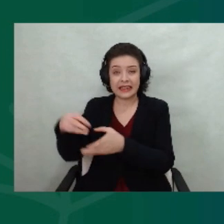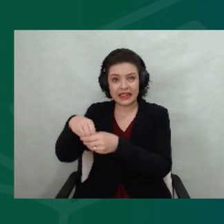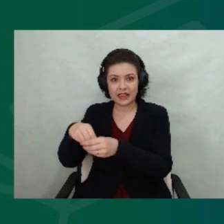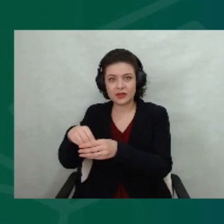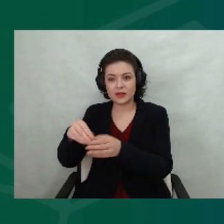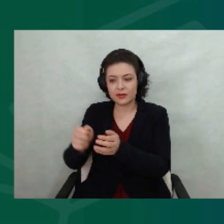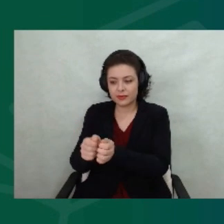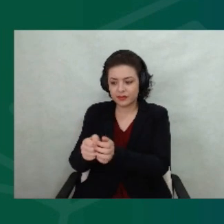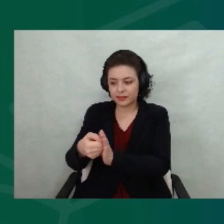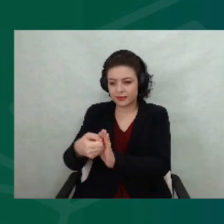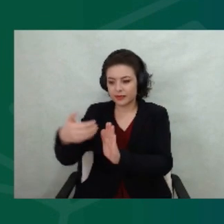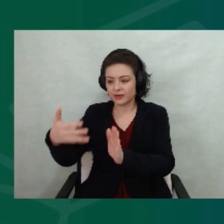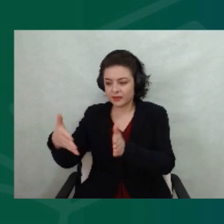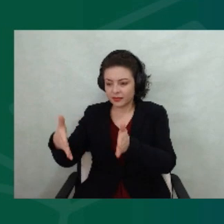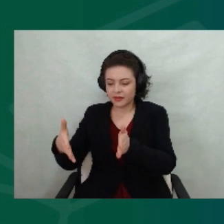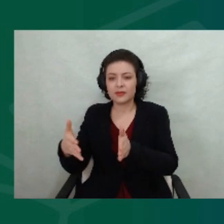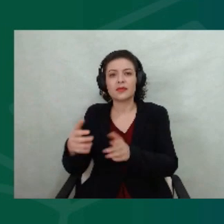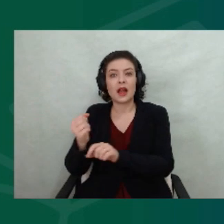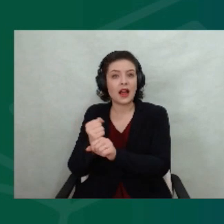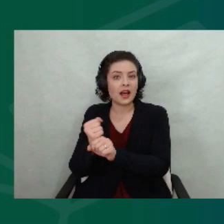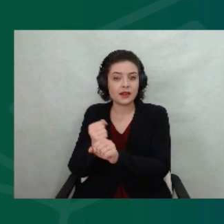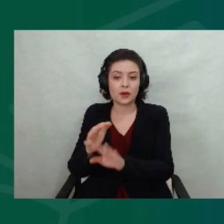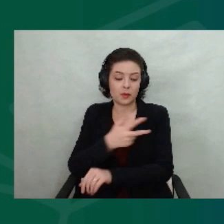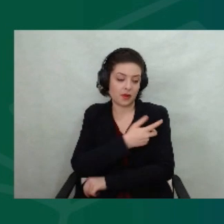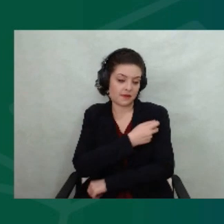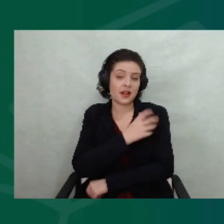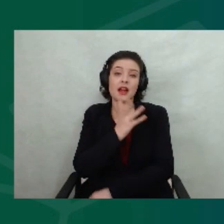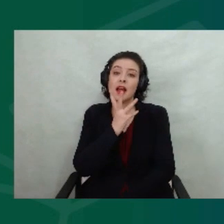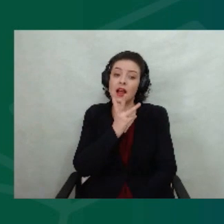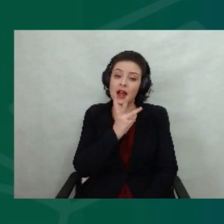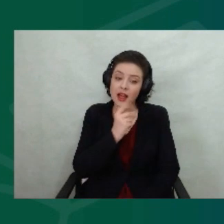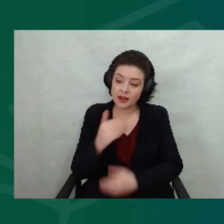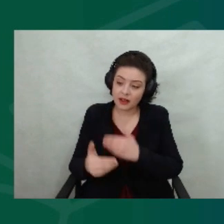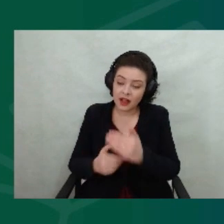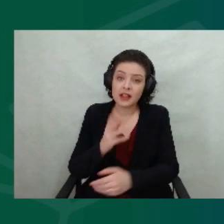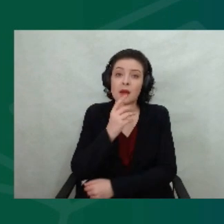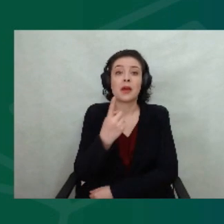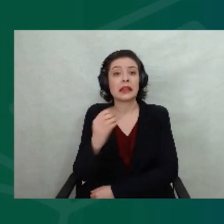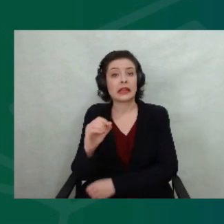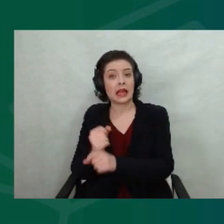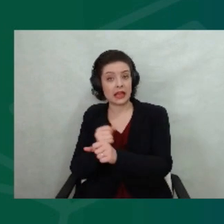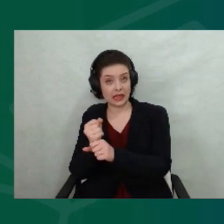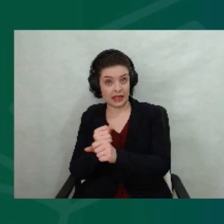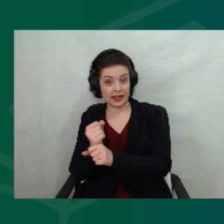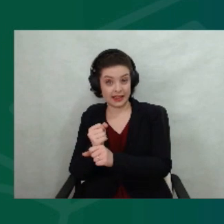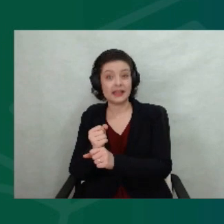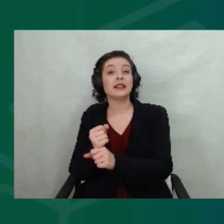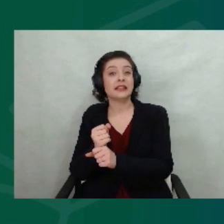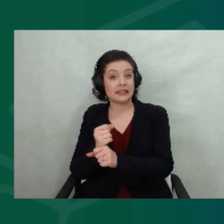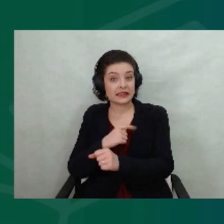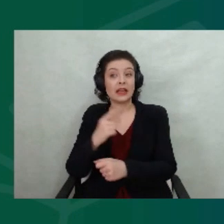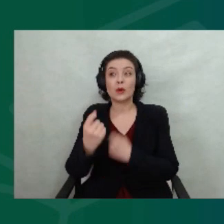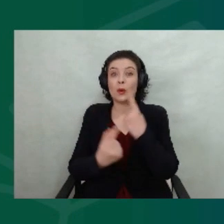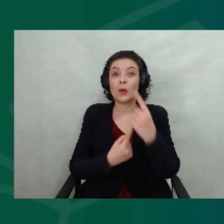uma vacina, para ser desenvolvida, ela pode levar cerca de 10 anos. Existem vacinas que levaram 20